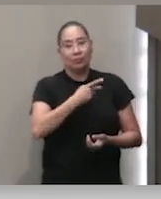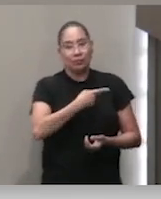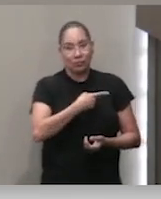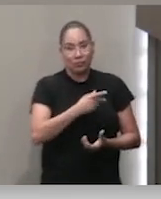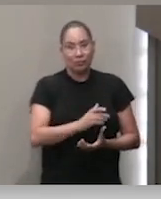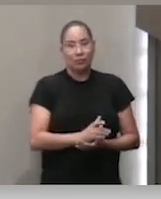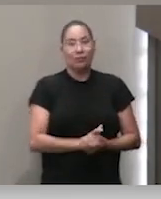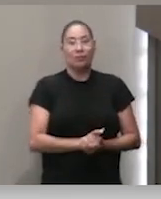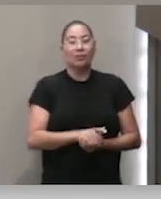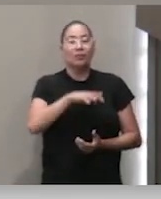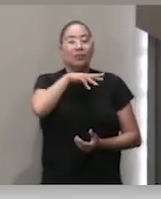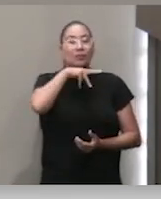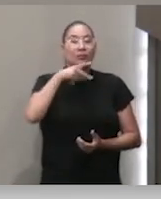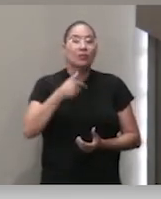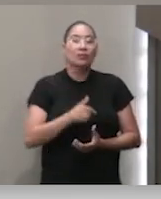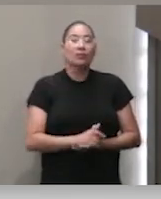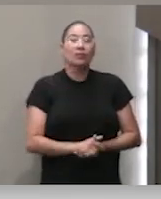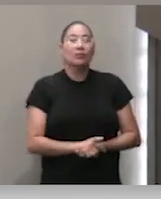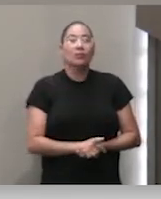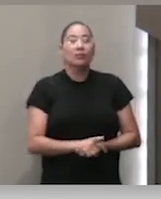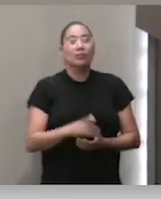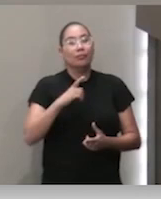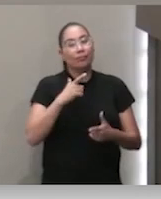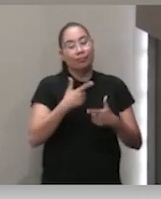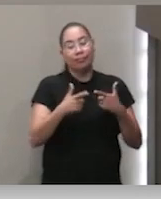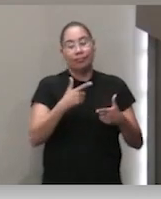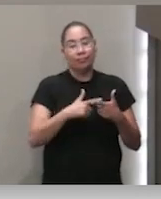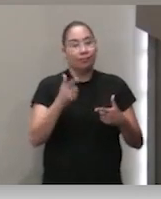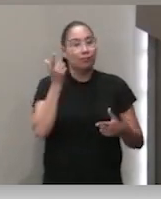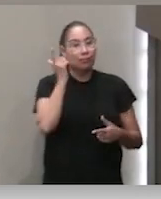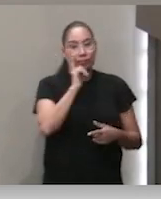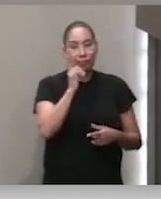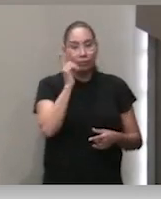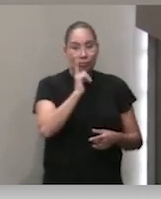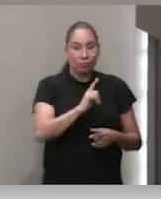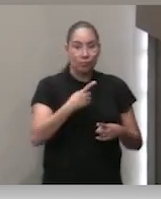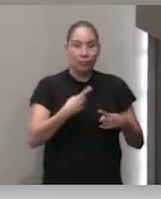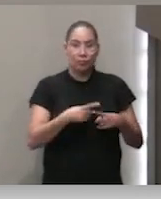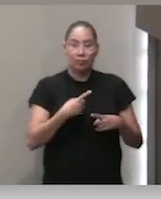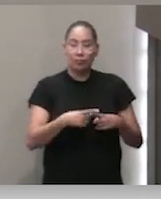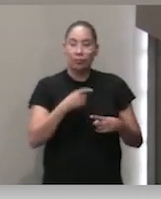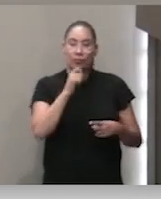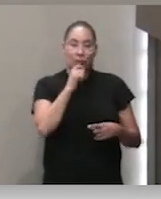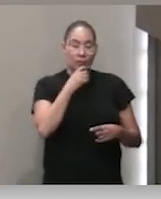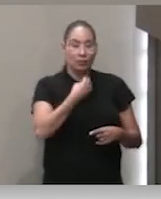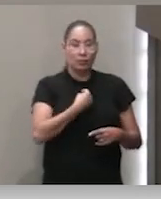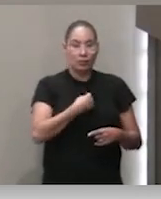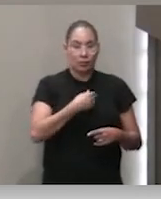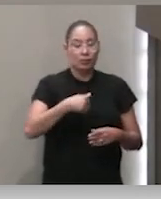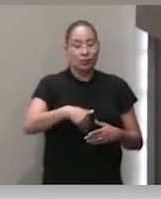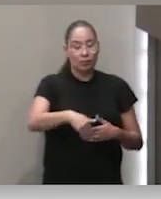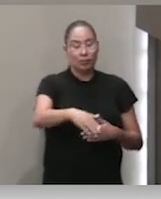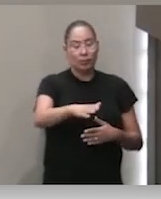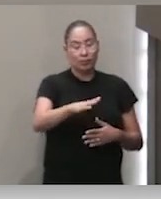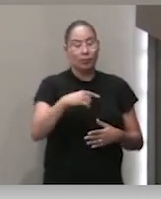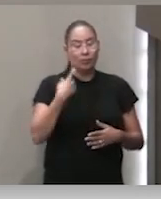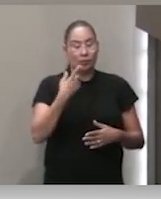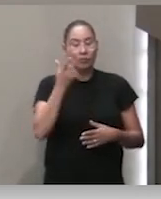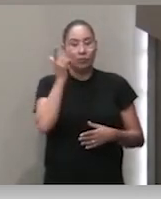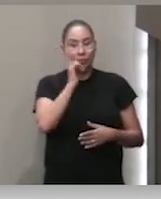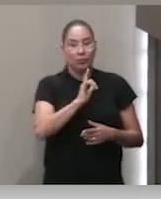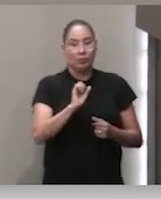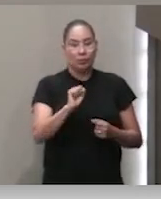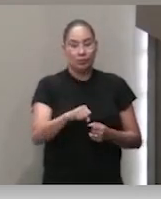veterinário a animais, e deu problema que não conseguiram, né? Mas porque ainda não está, mas vai vir sim, porque o prefeito Pedro Almeida com certeza vai